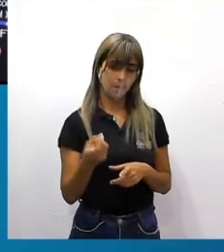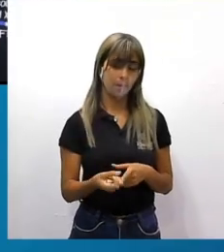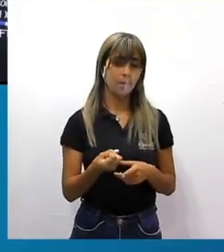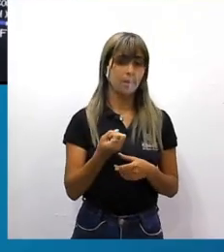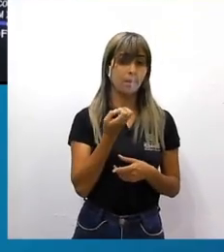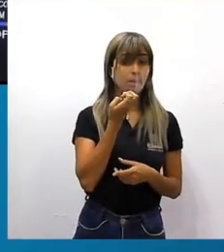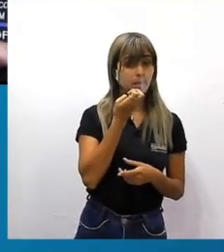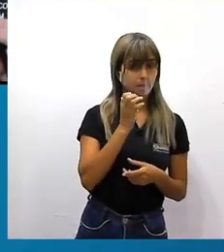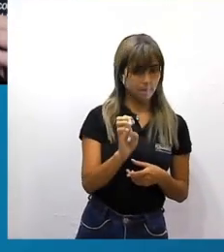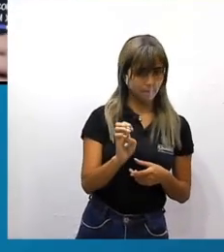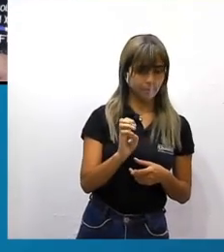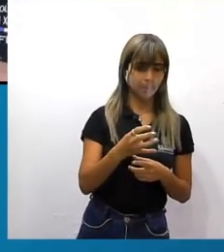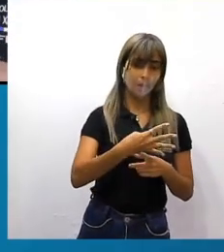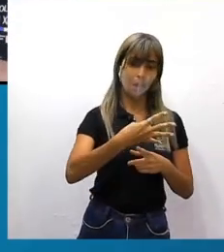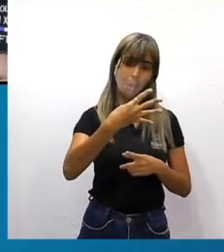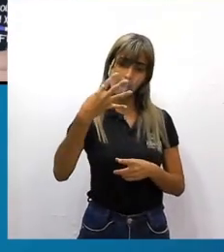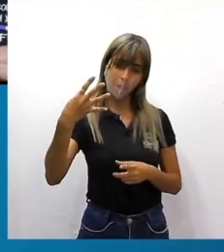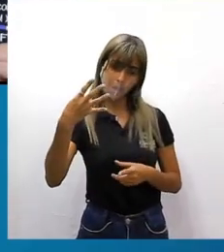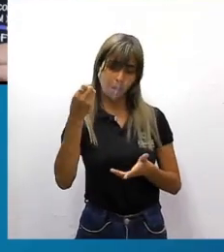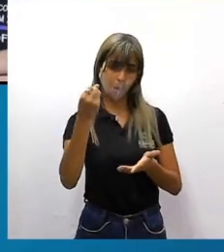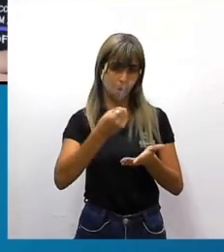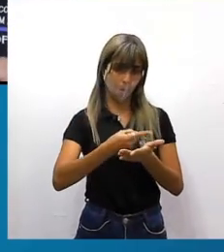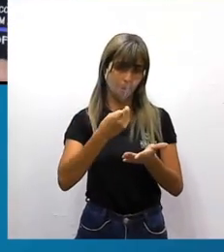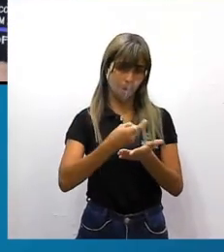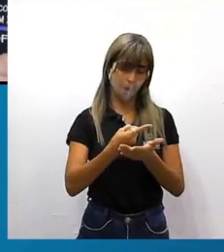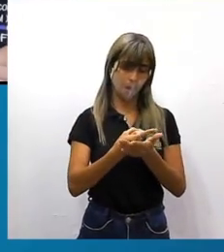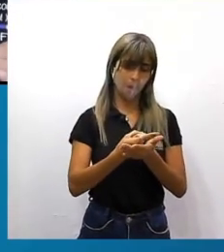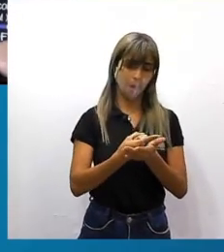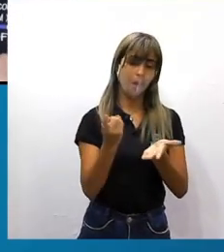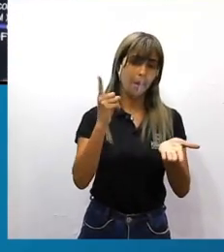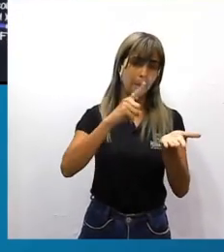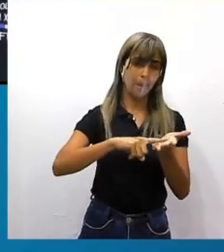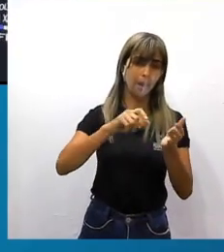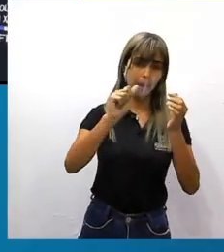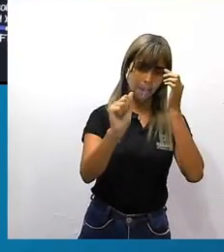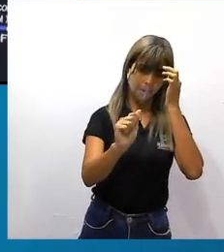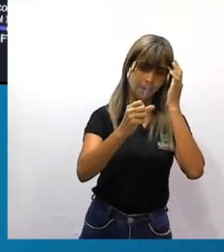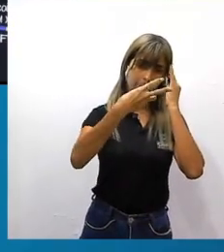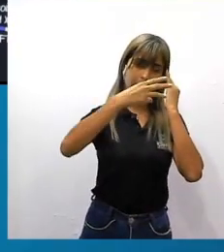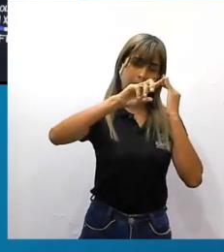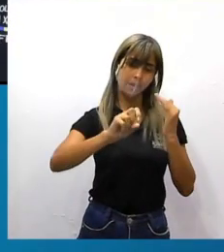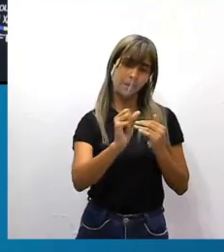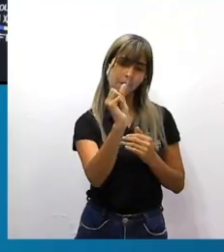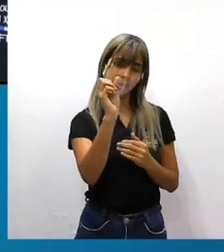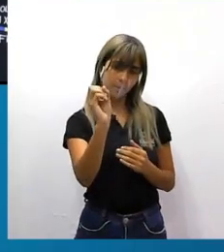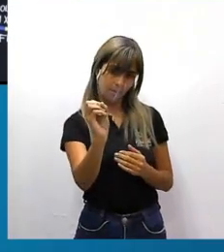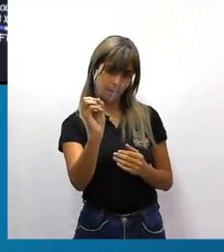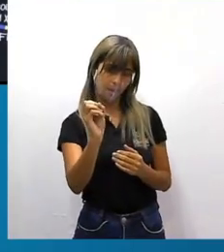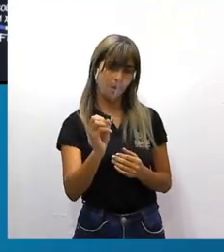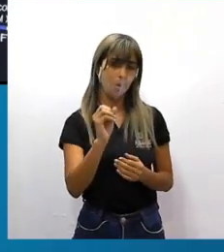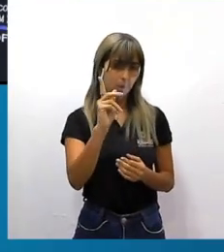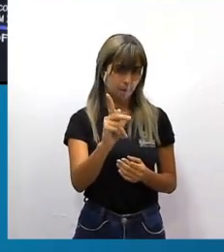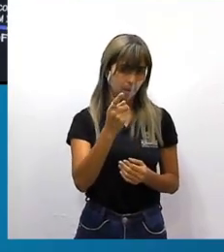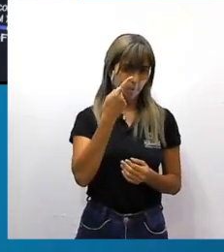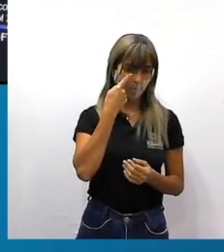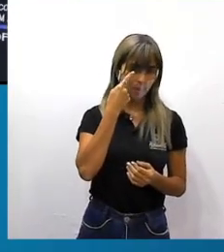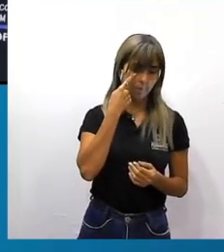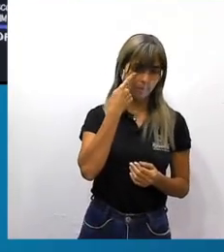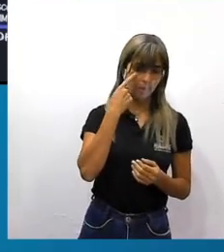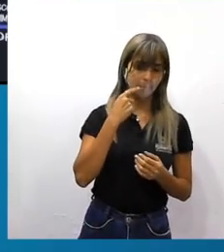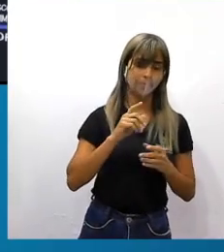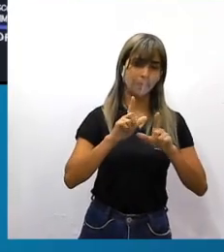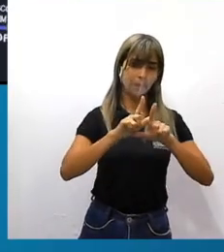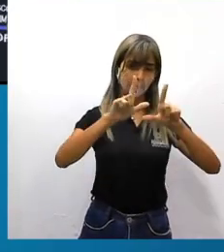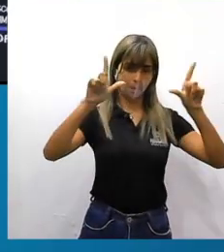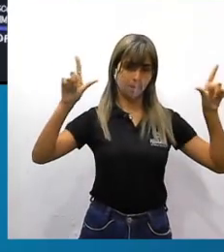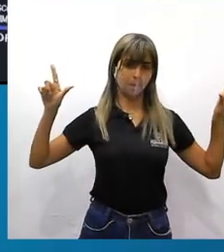levar essas 4 caixas da marca A, vai pagar R$ 3,60. Beleza? Observe aí na